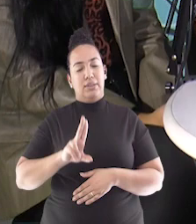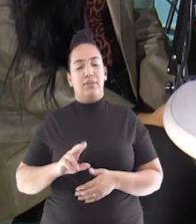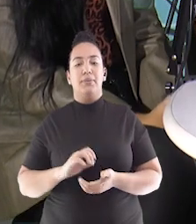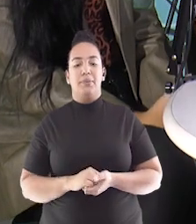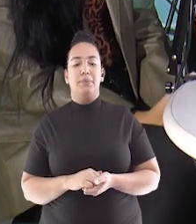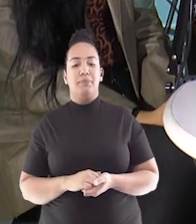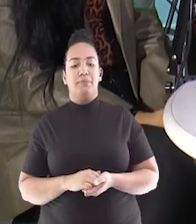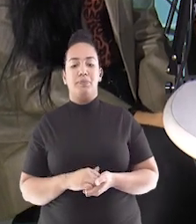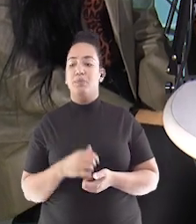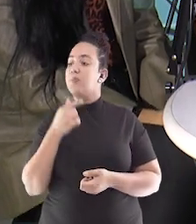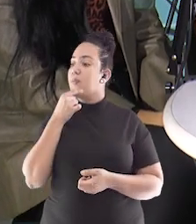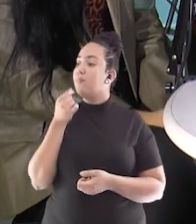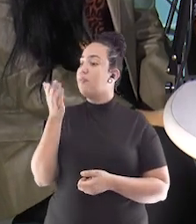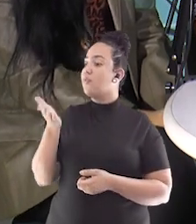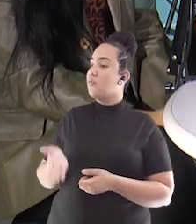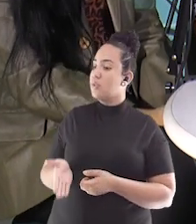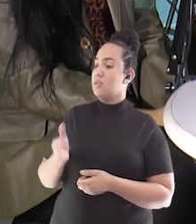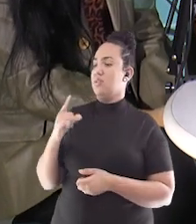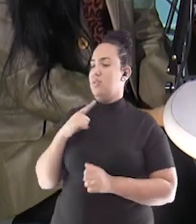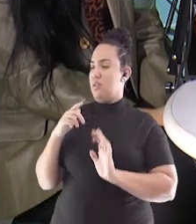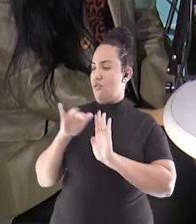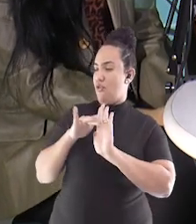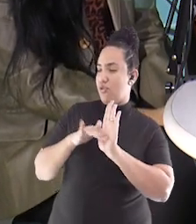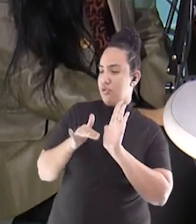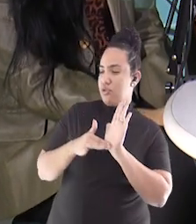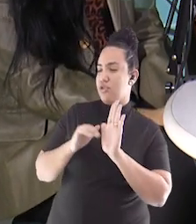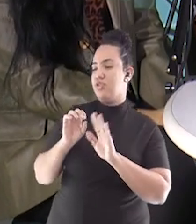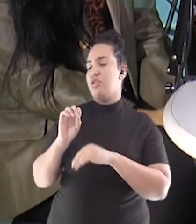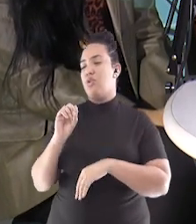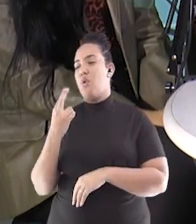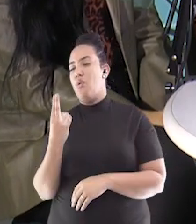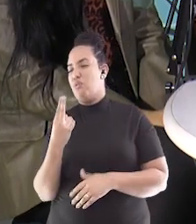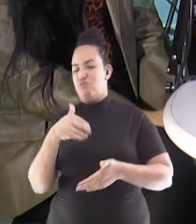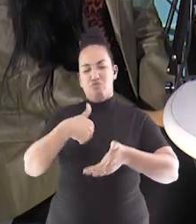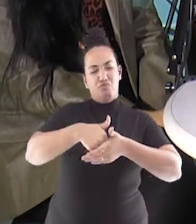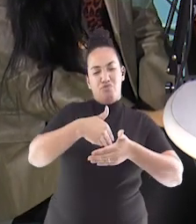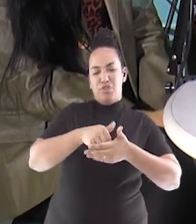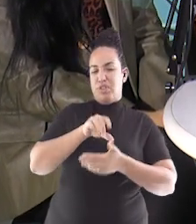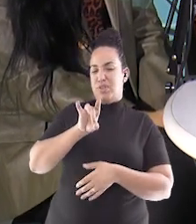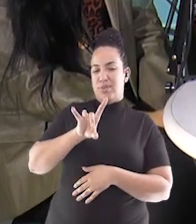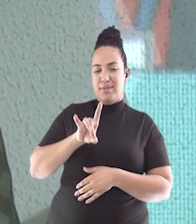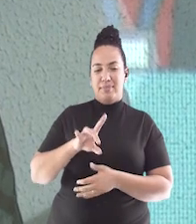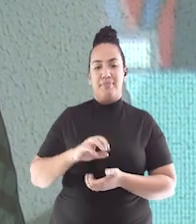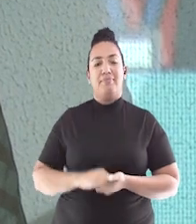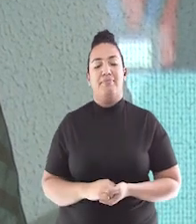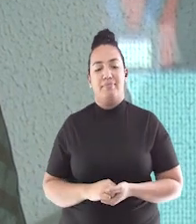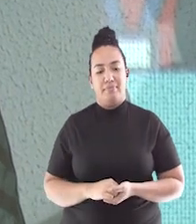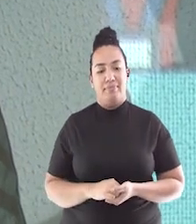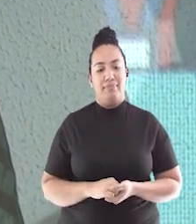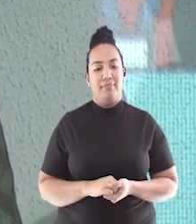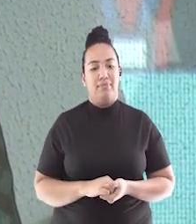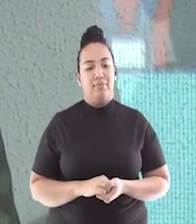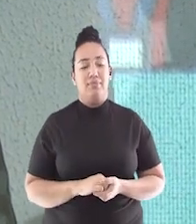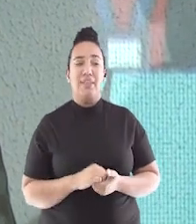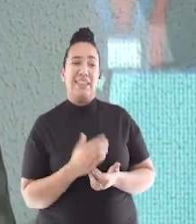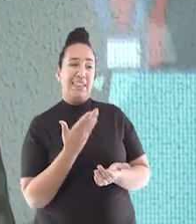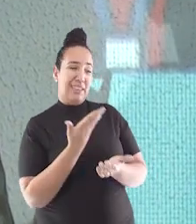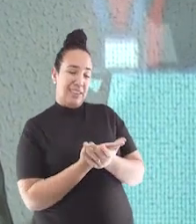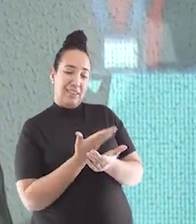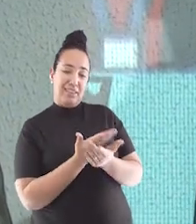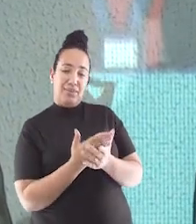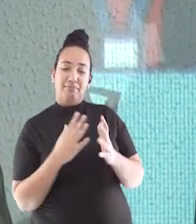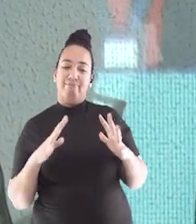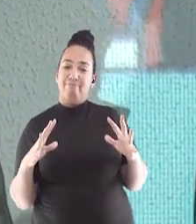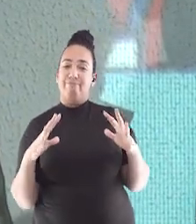uma rotina, assim, de estudo quando você tá em casa? Ou só vai pro futebol? Você faz, assim? O estudo é bem complicado, né?